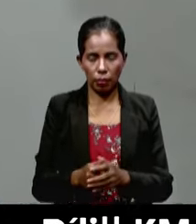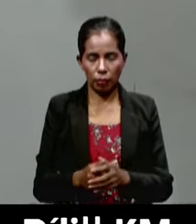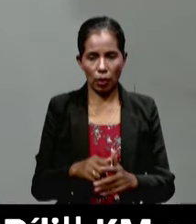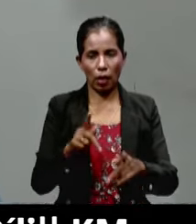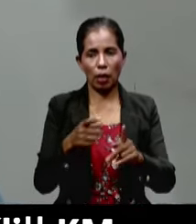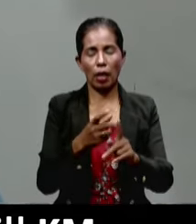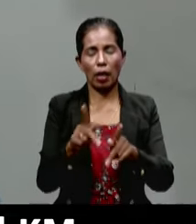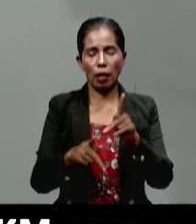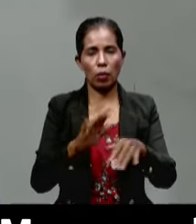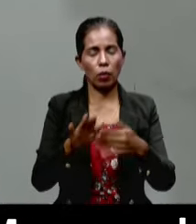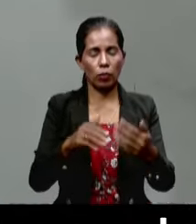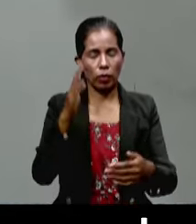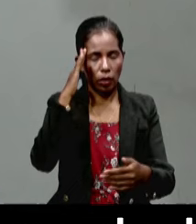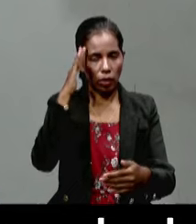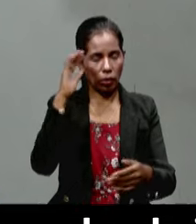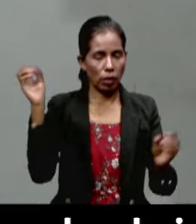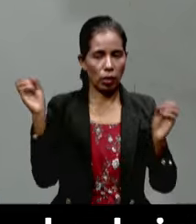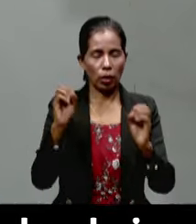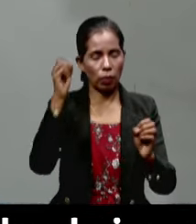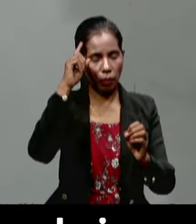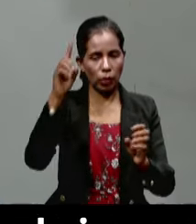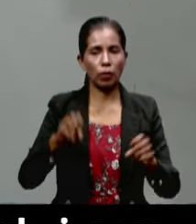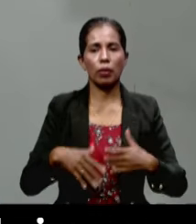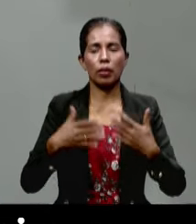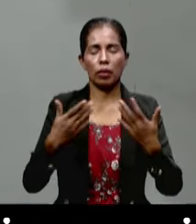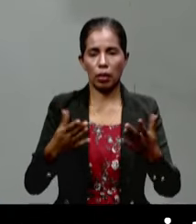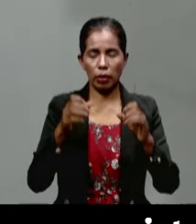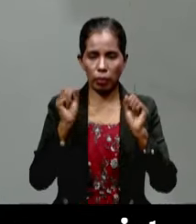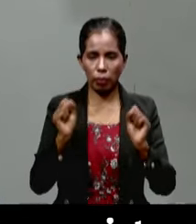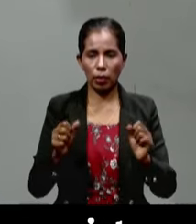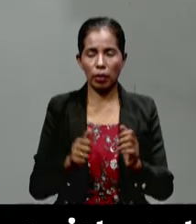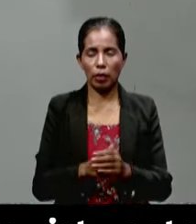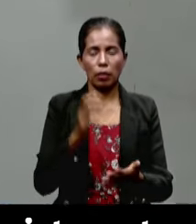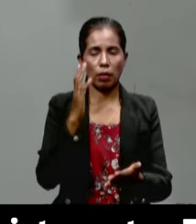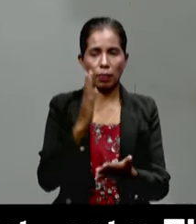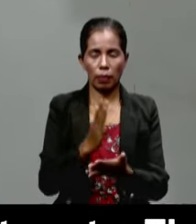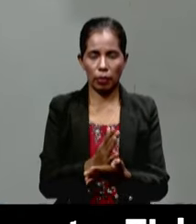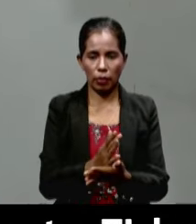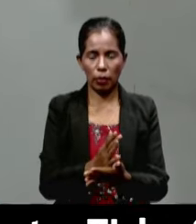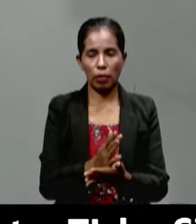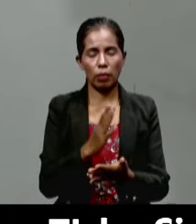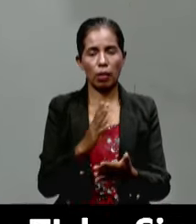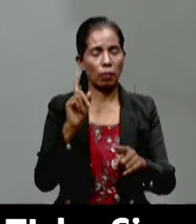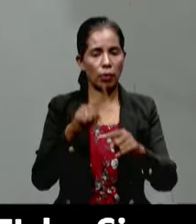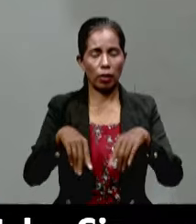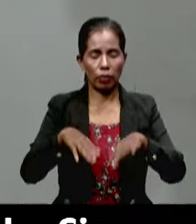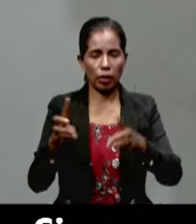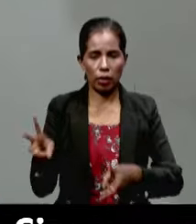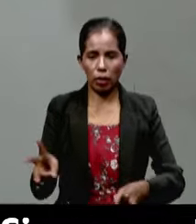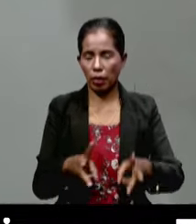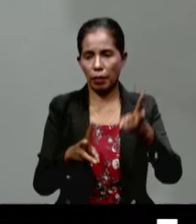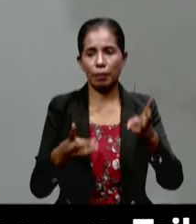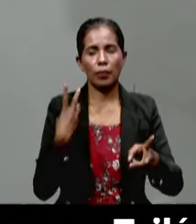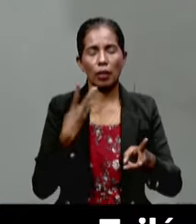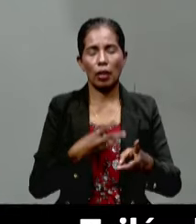se venir o cinema lá, compreende, não está a tu bele prevenção para vacinar. Genicamente, estarei, e